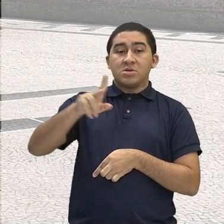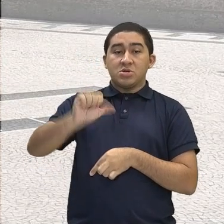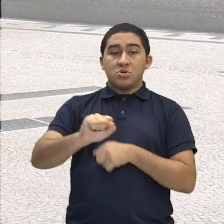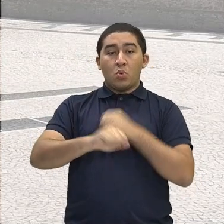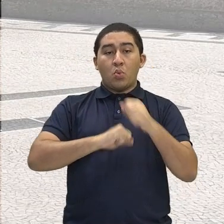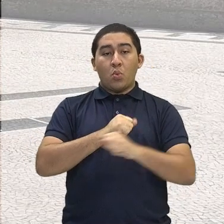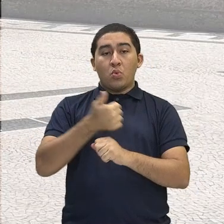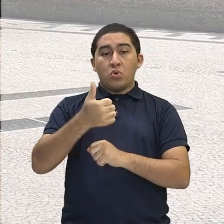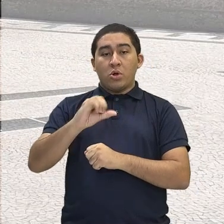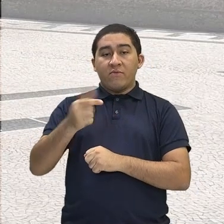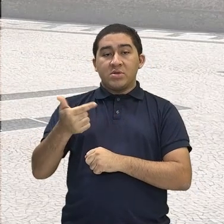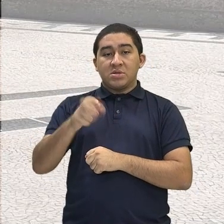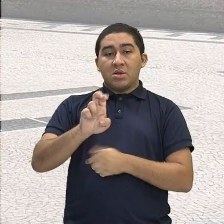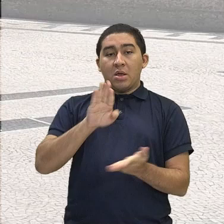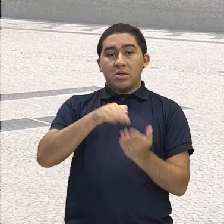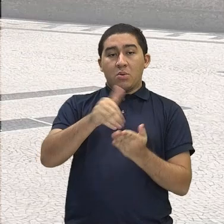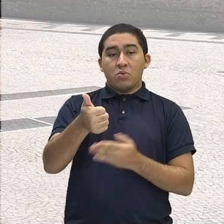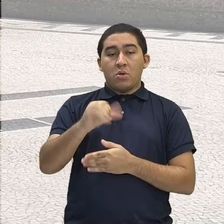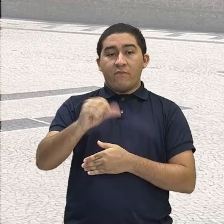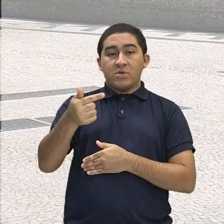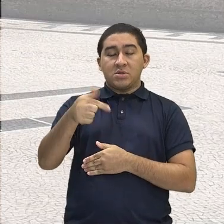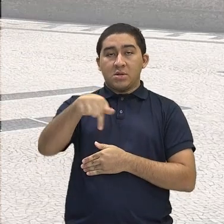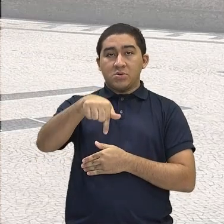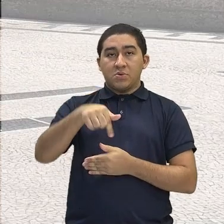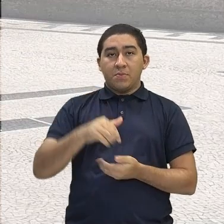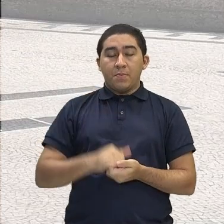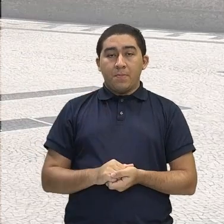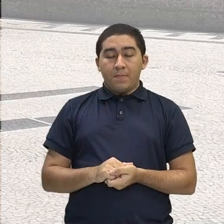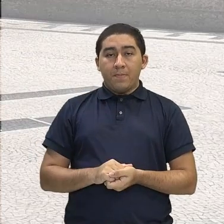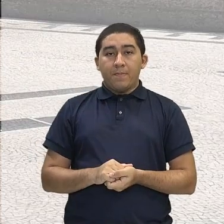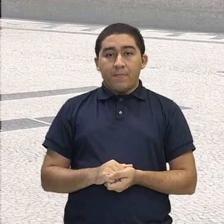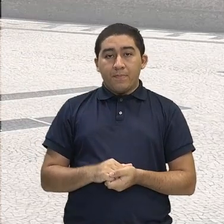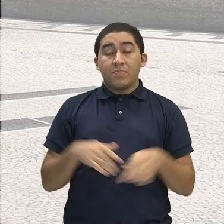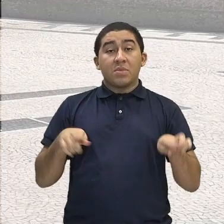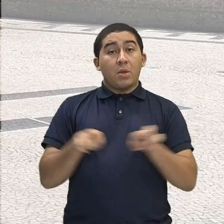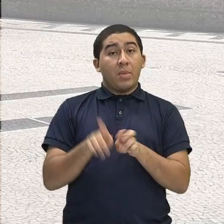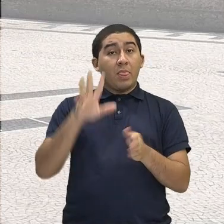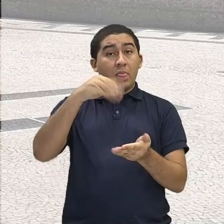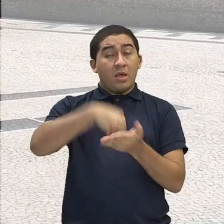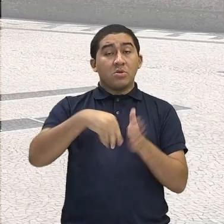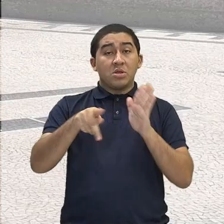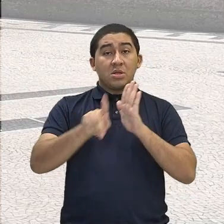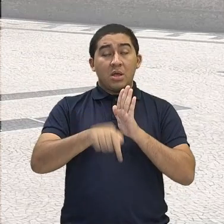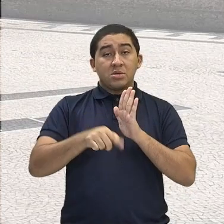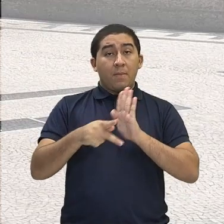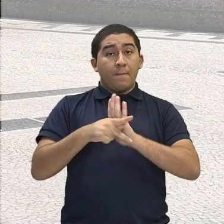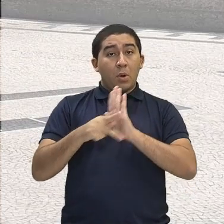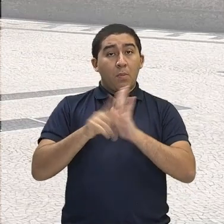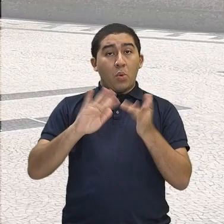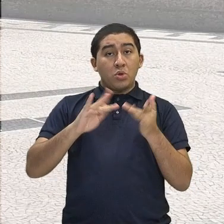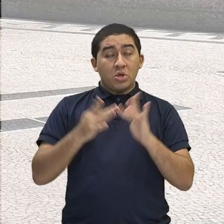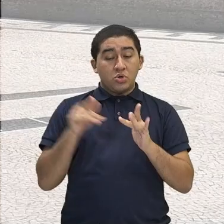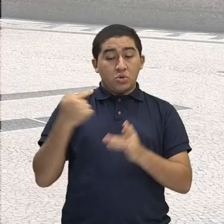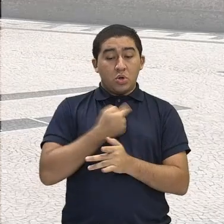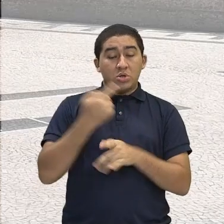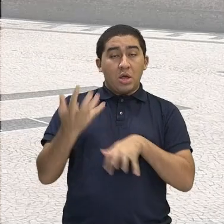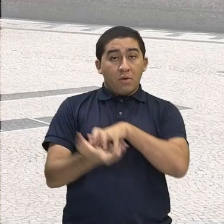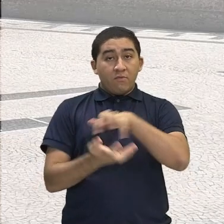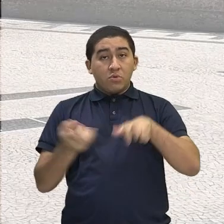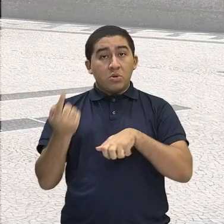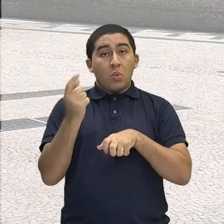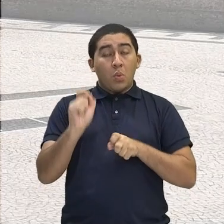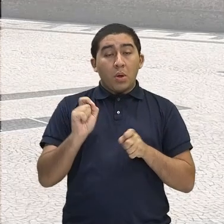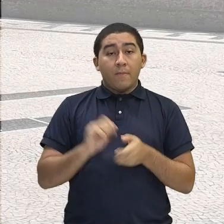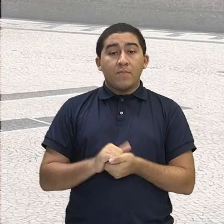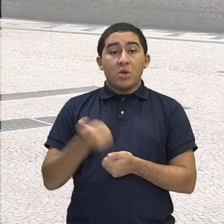e 1927. Então, dentro do contexto do tenentismo, vamos observar o que foi a Revolta dos 18 do Forte